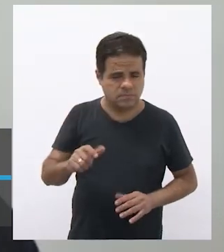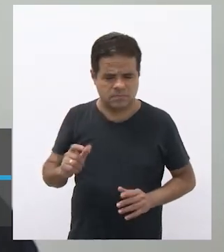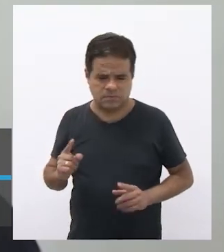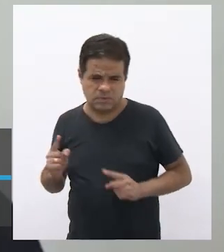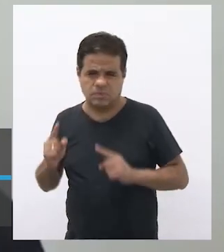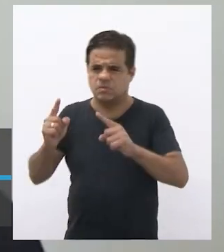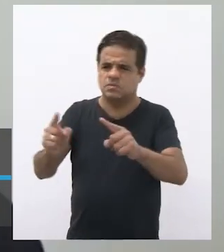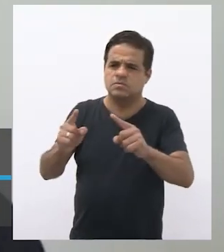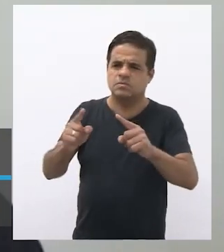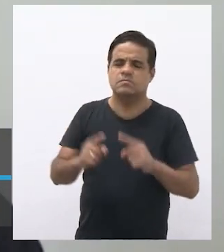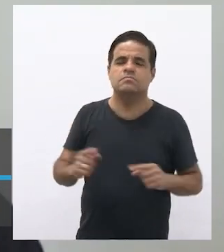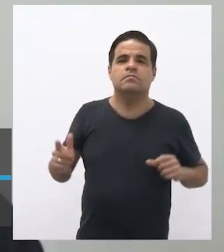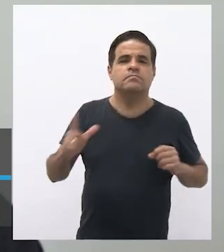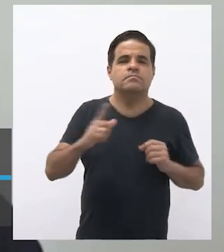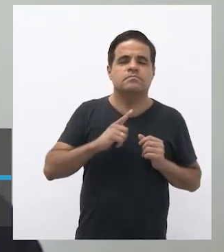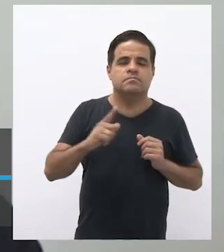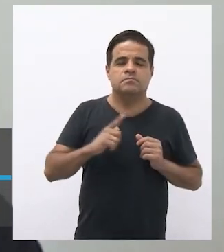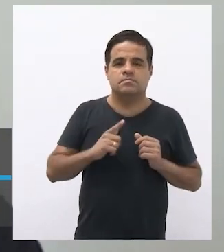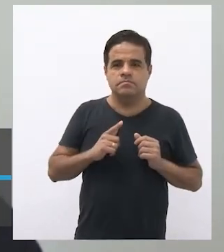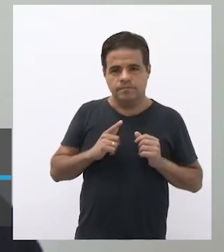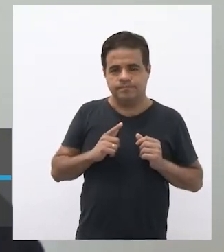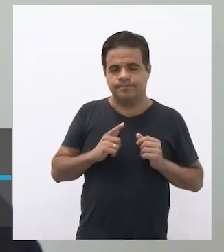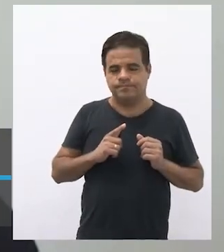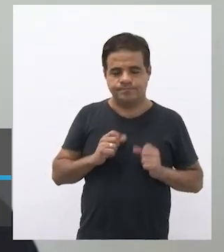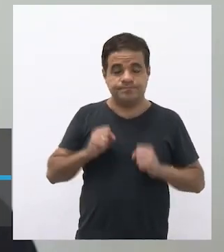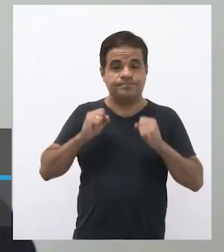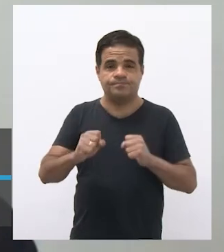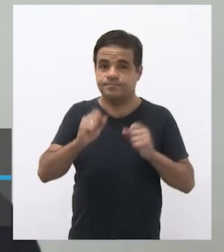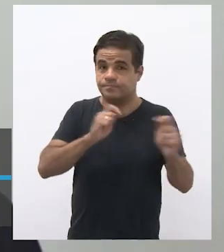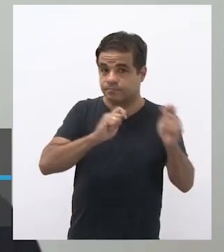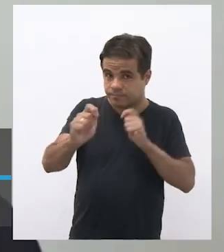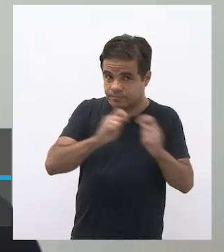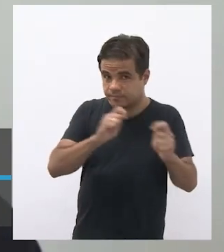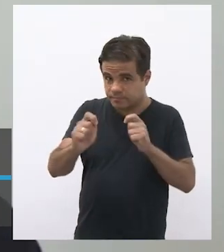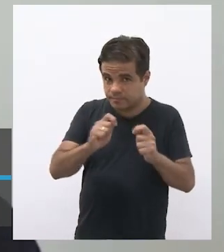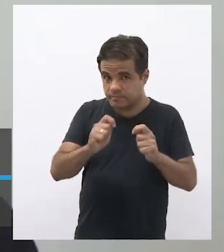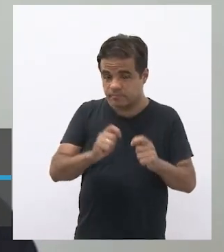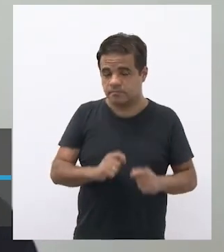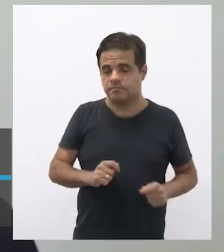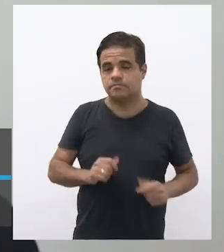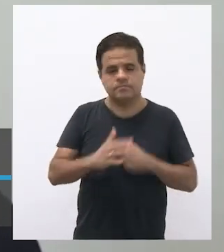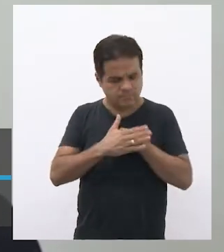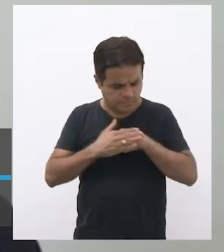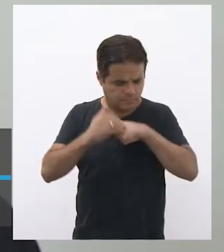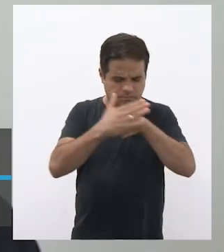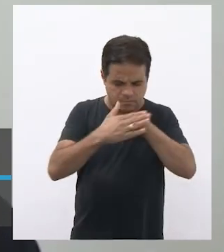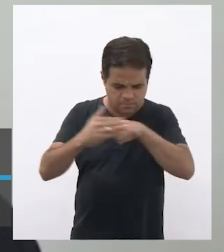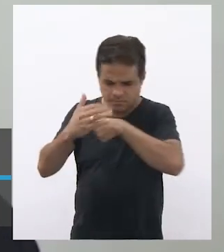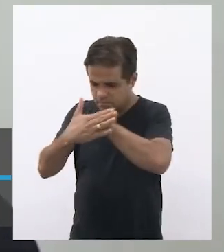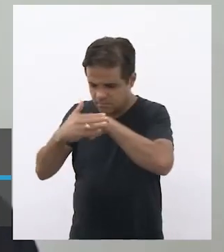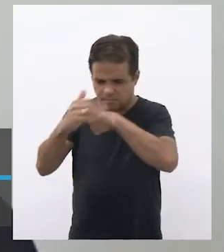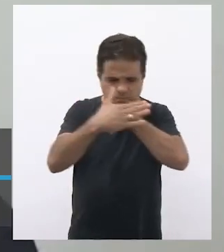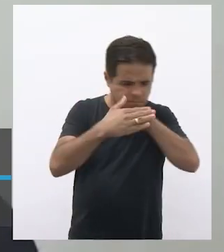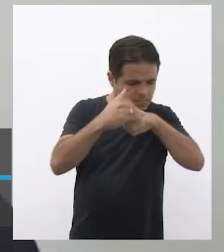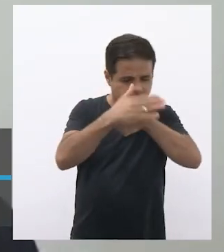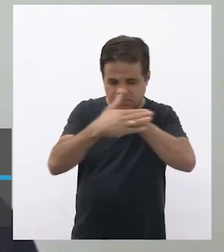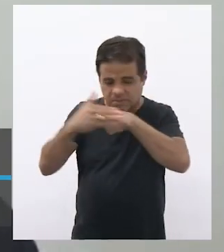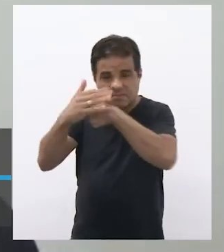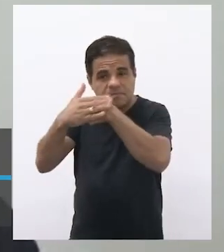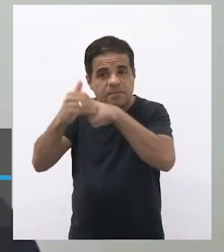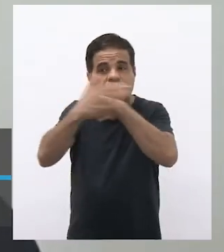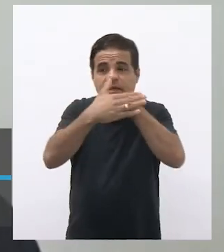período em que essa violência que ocorre no ambiente íntimo, de afeto, a violência